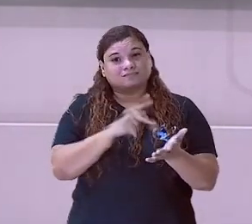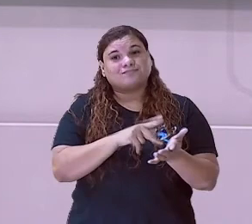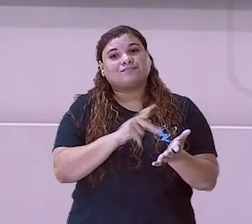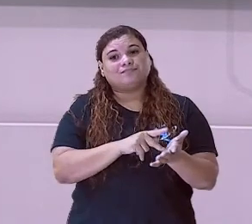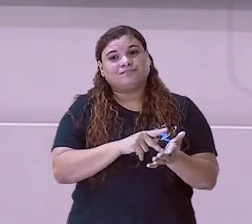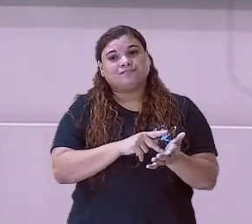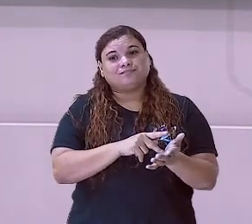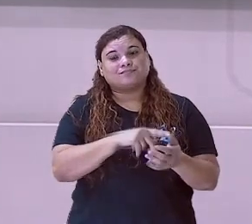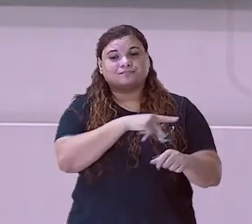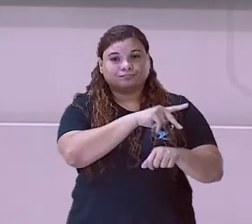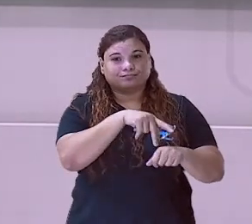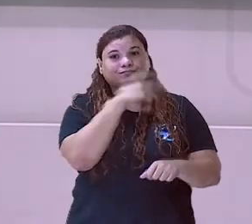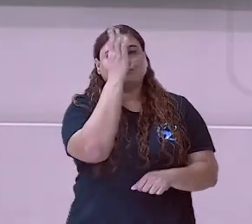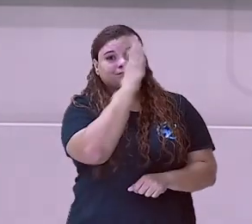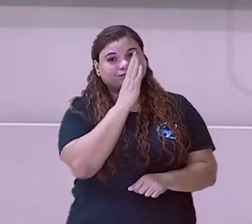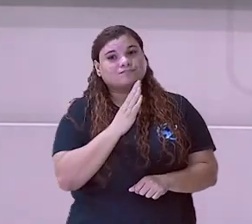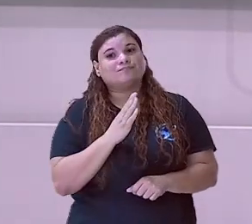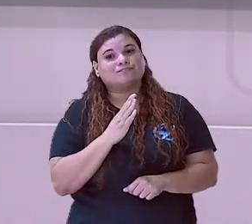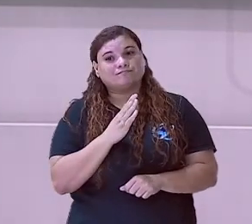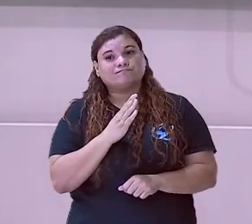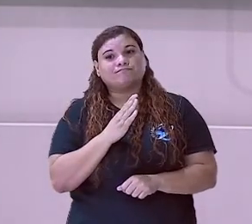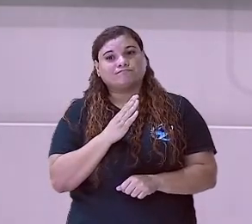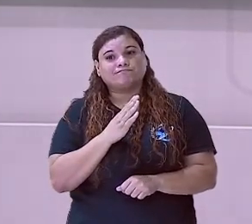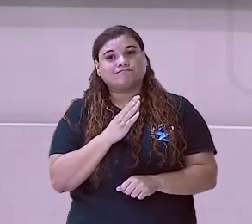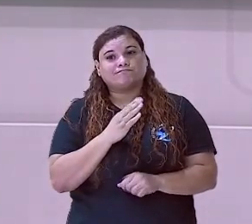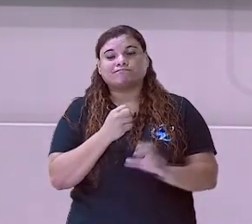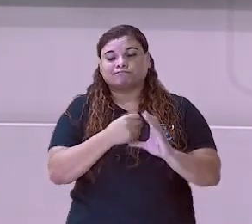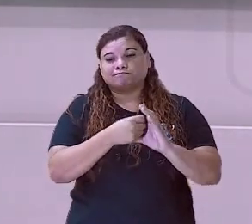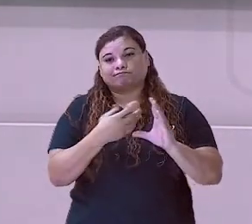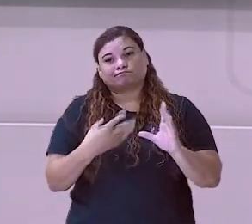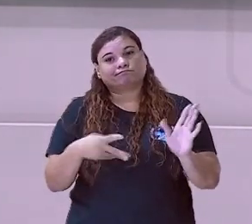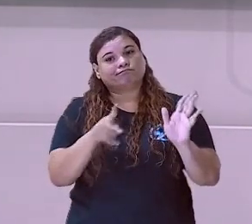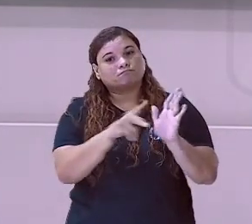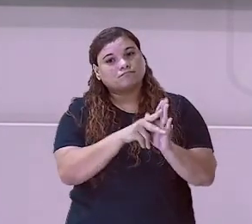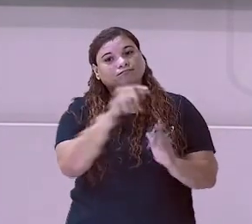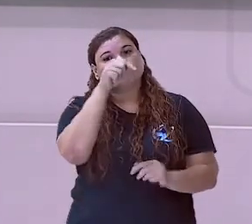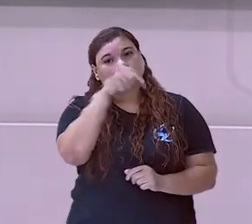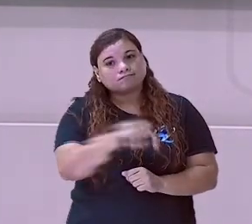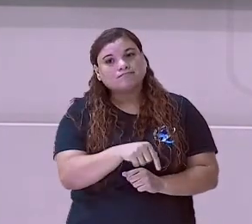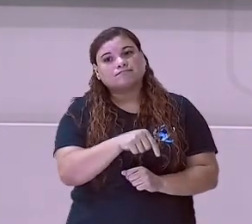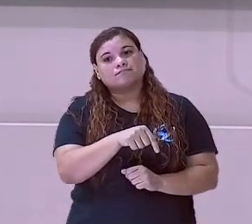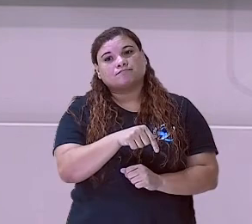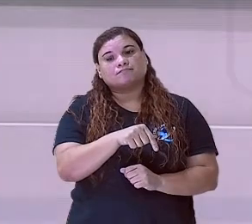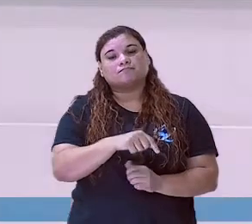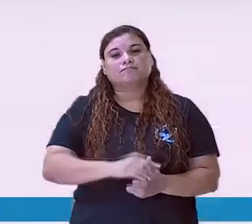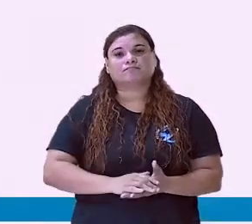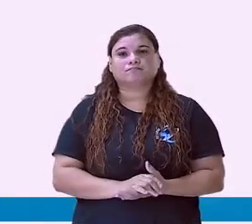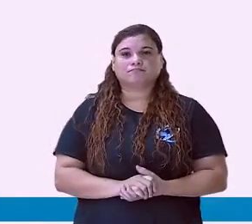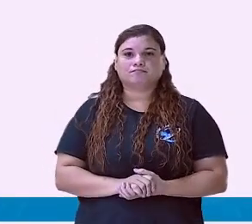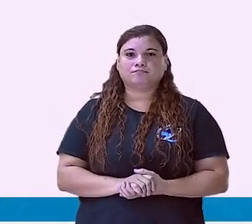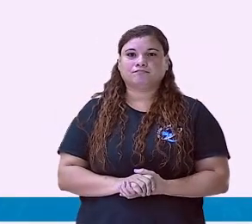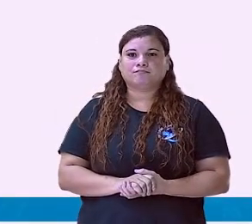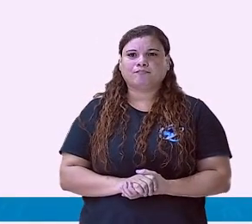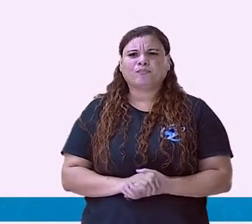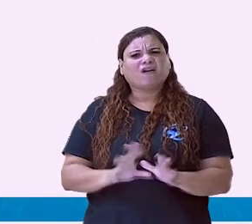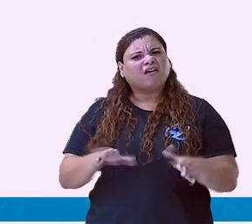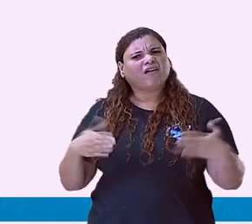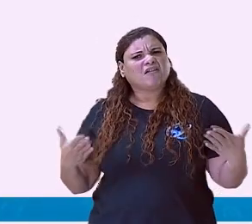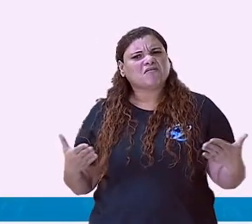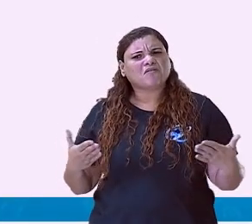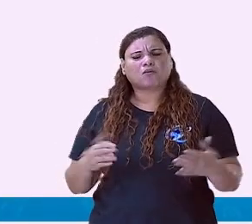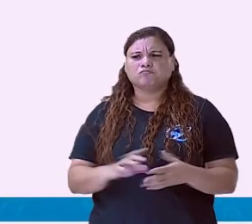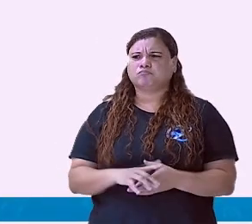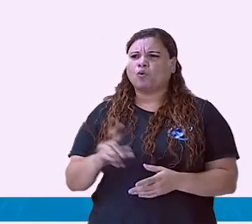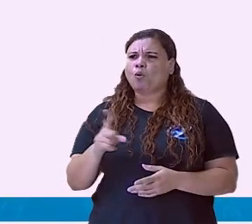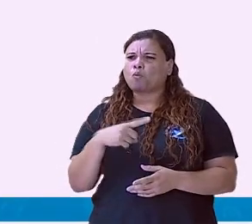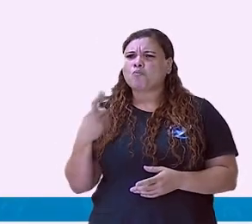que o Brasil ainda guarda essas características. Para medirmos o nível de